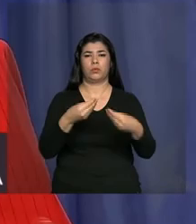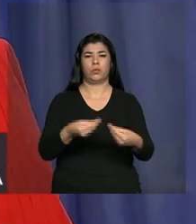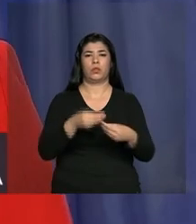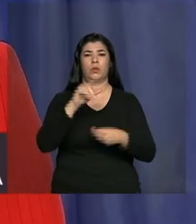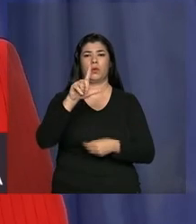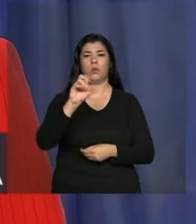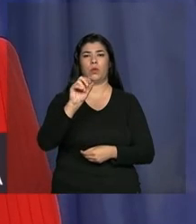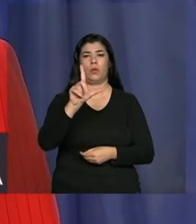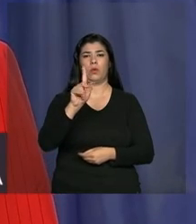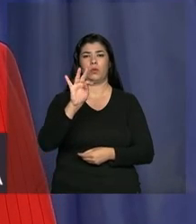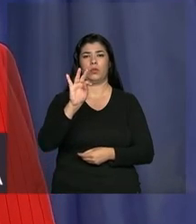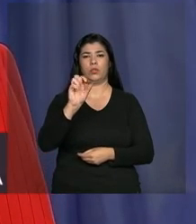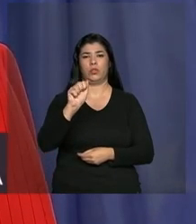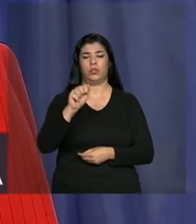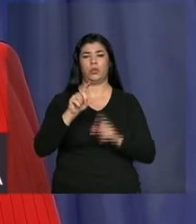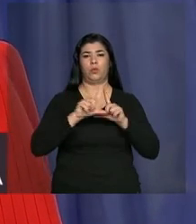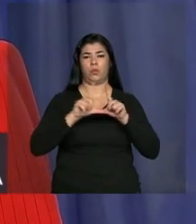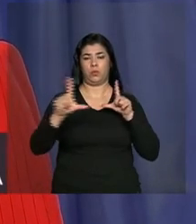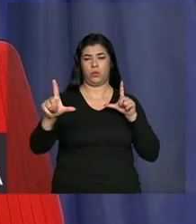logística.